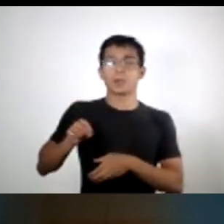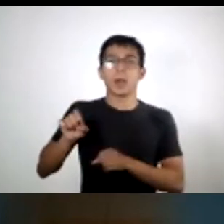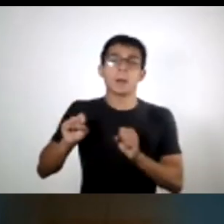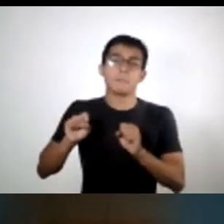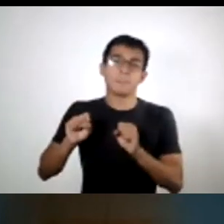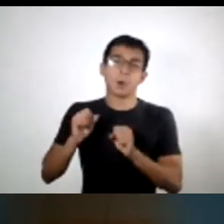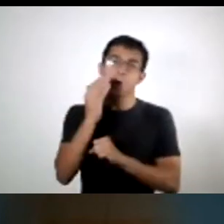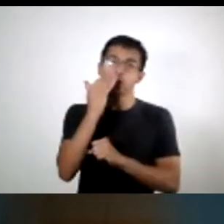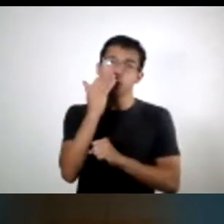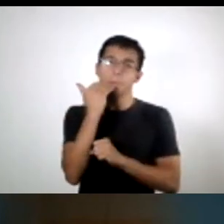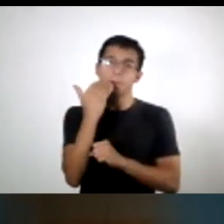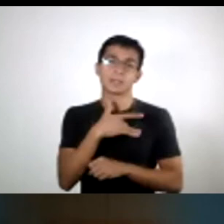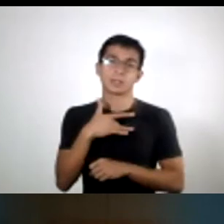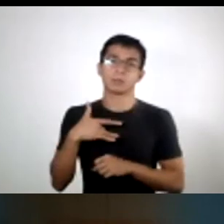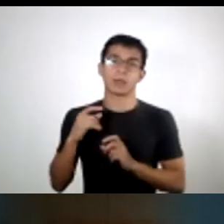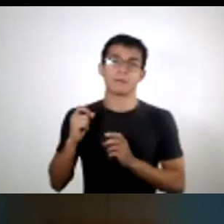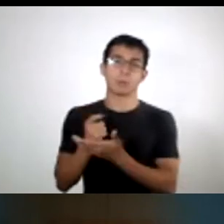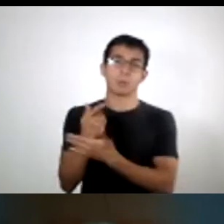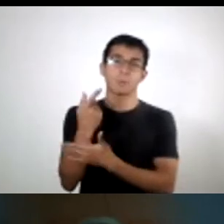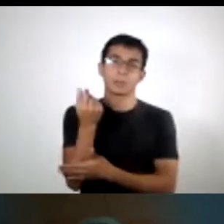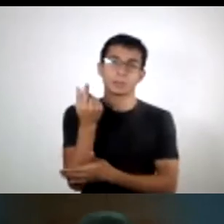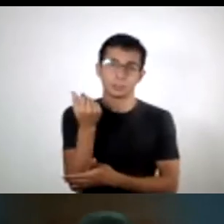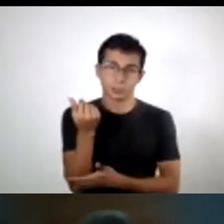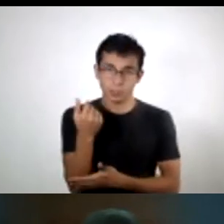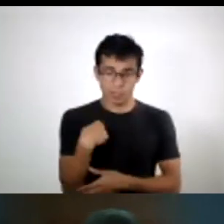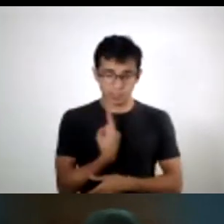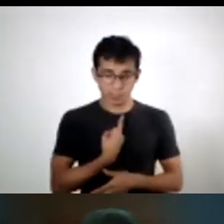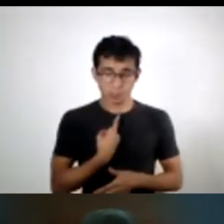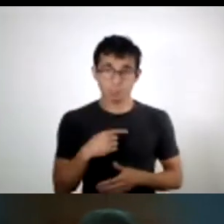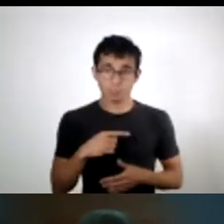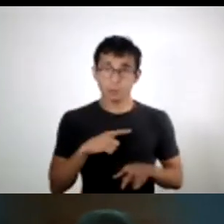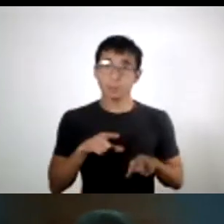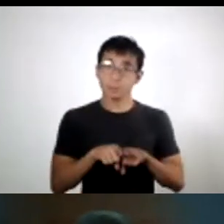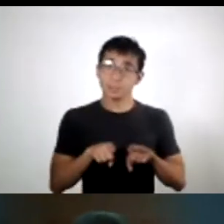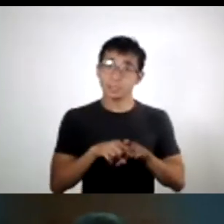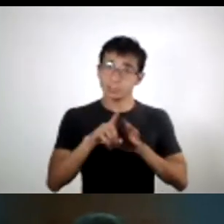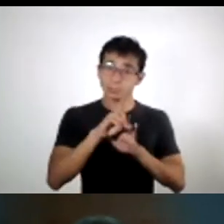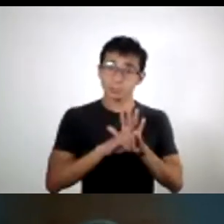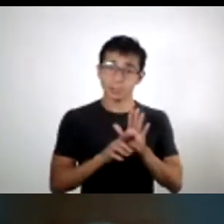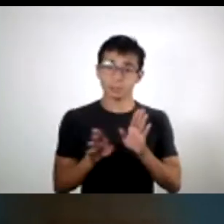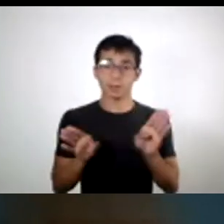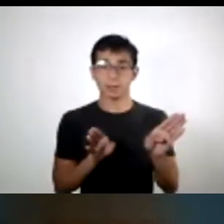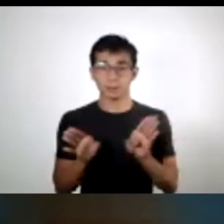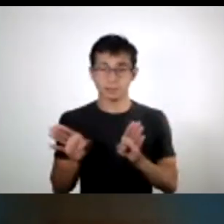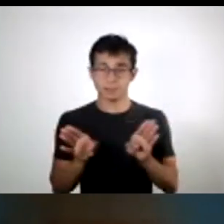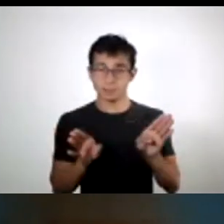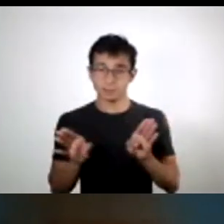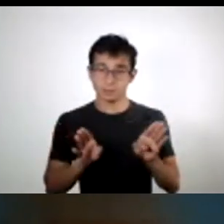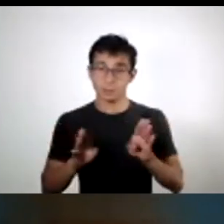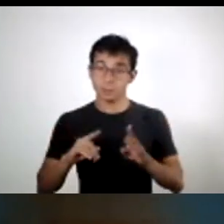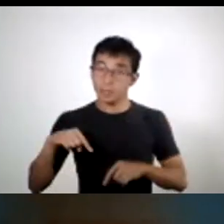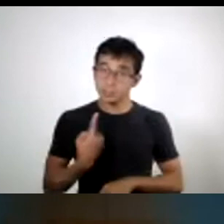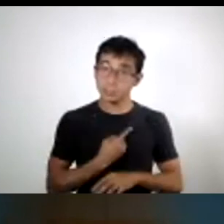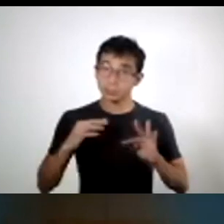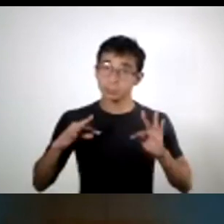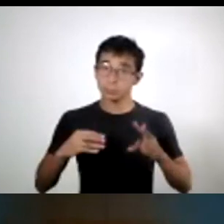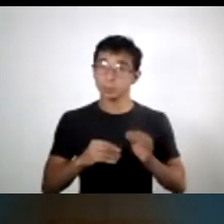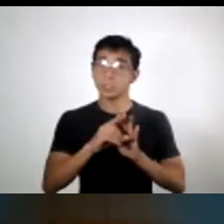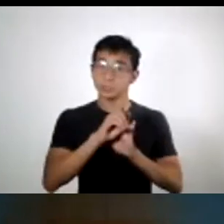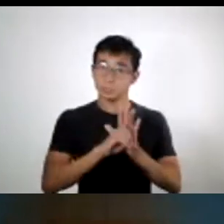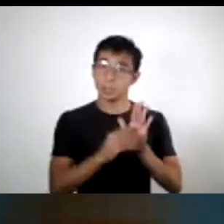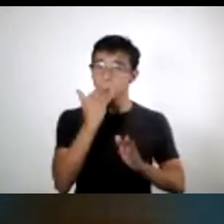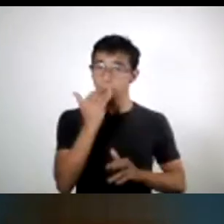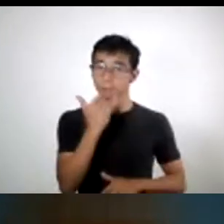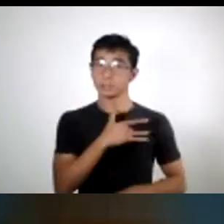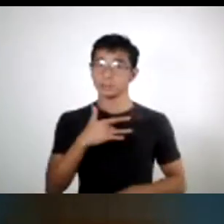Então, assim, deveria ser acessível a todos, né? Não deveria ser privilégio, deveria ser direito, né? Então,